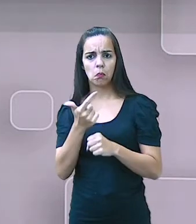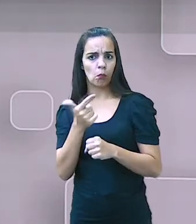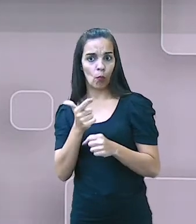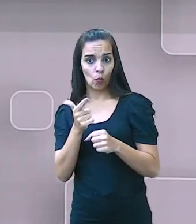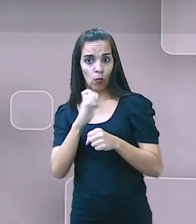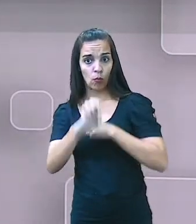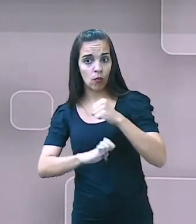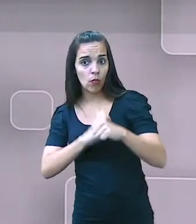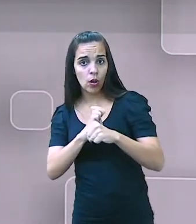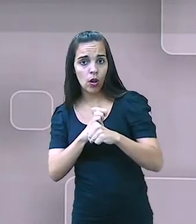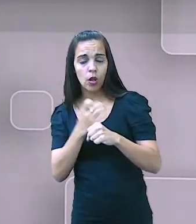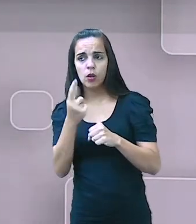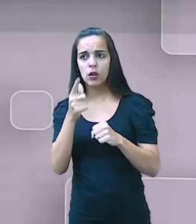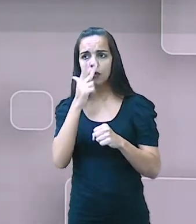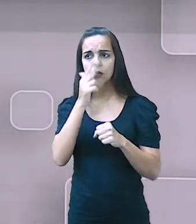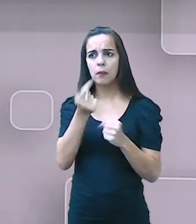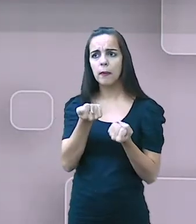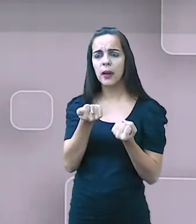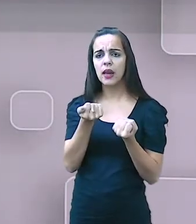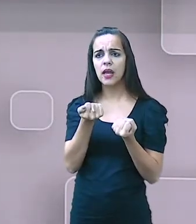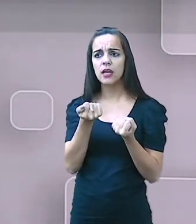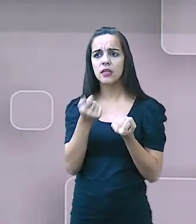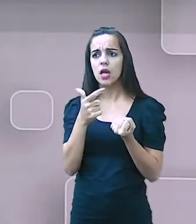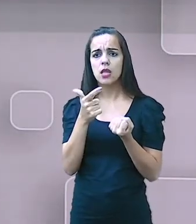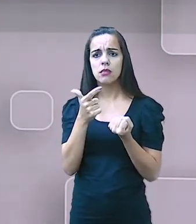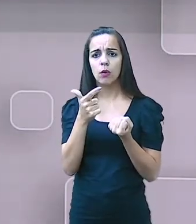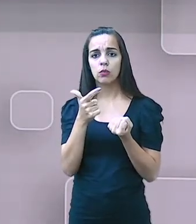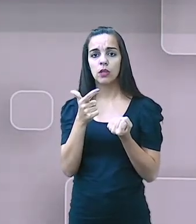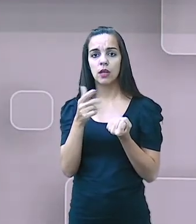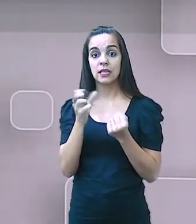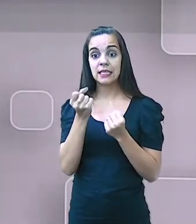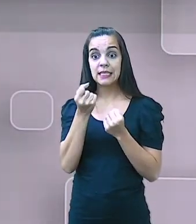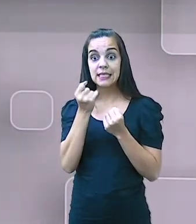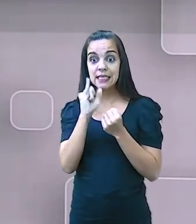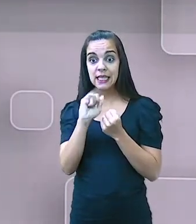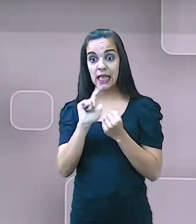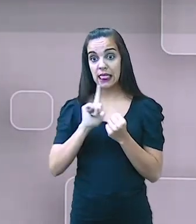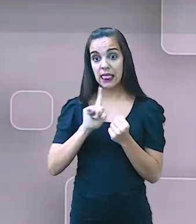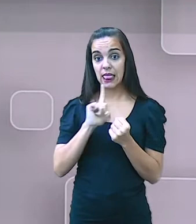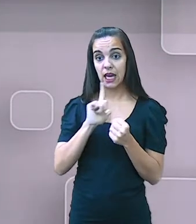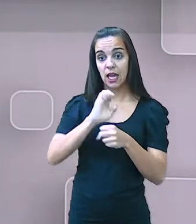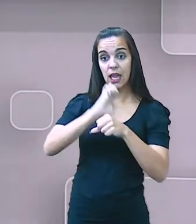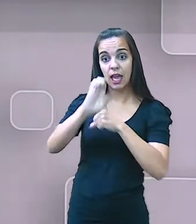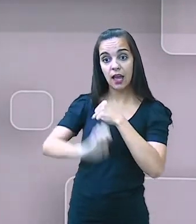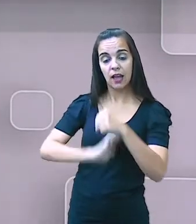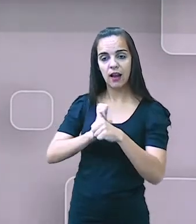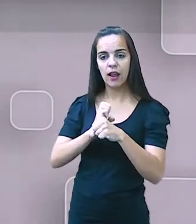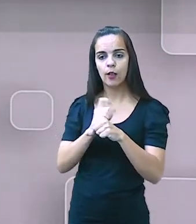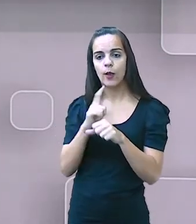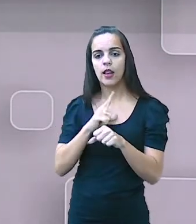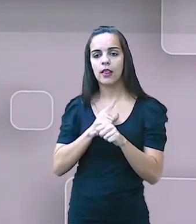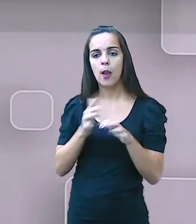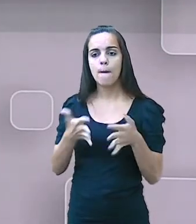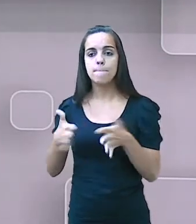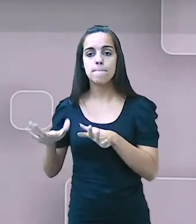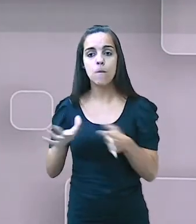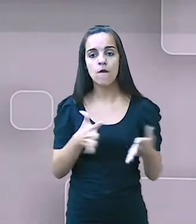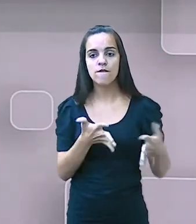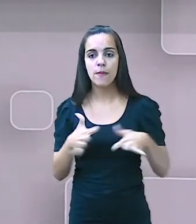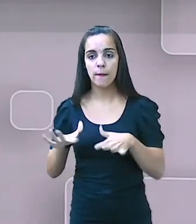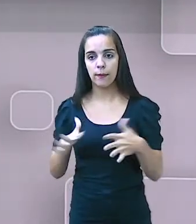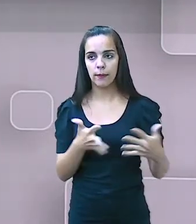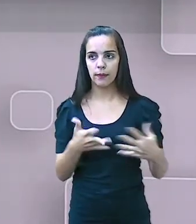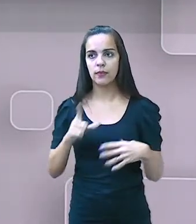estáticos. Além deles se movimentarem no nível de energia que ele